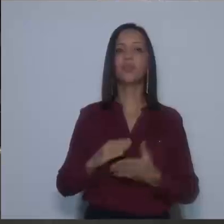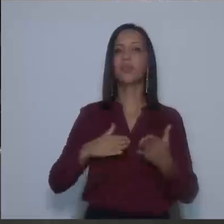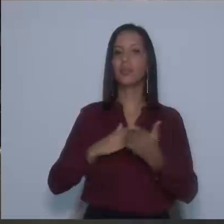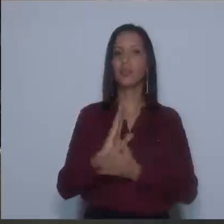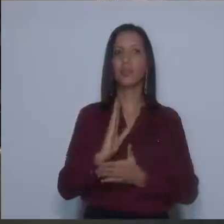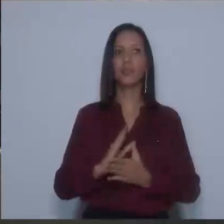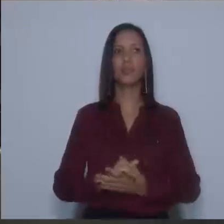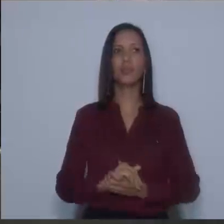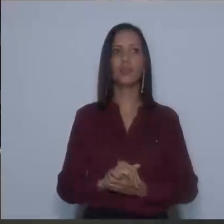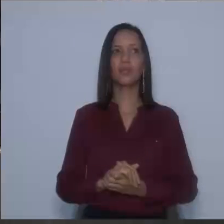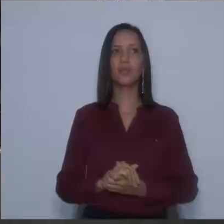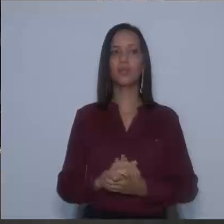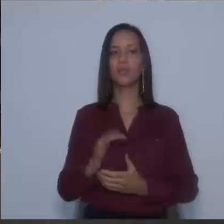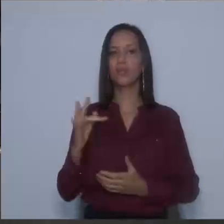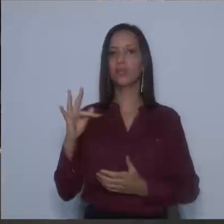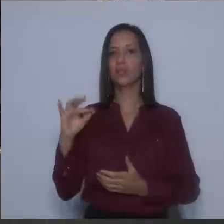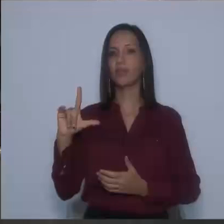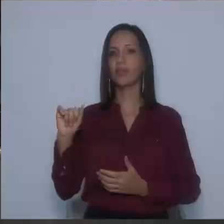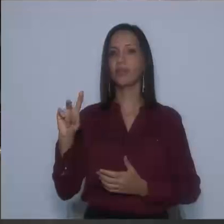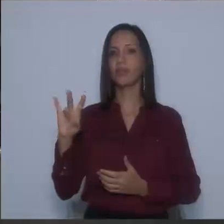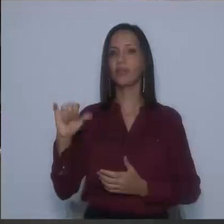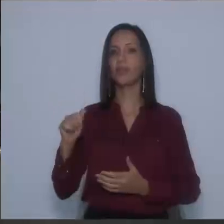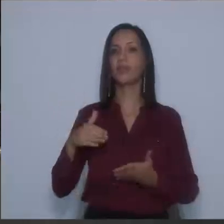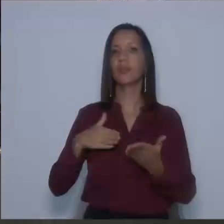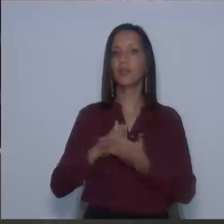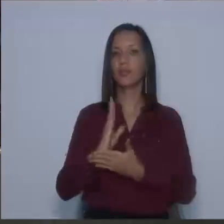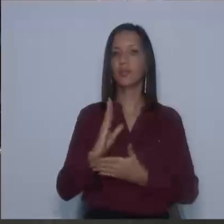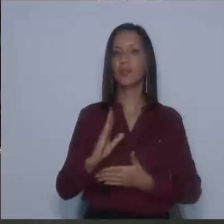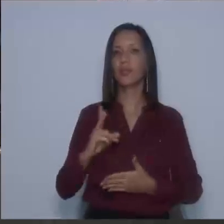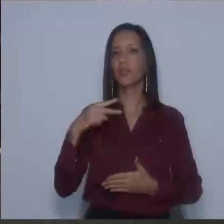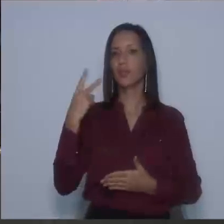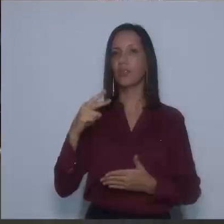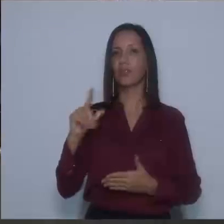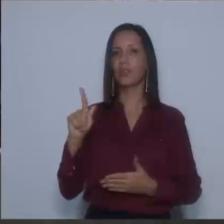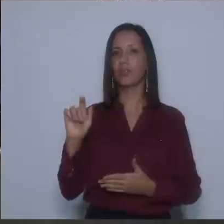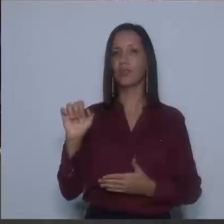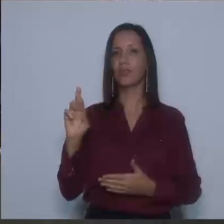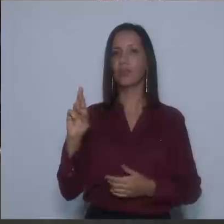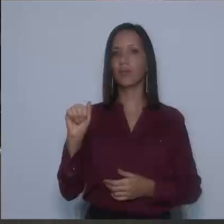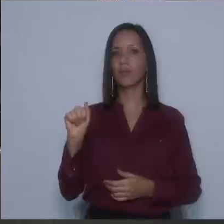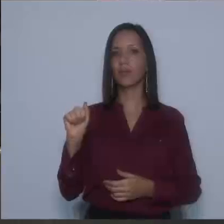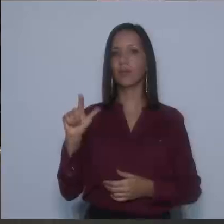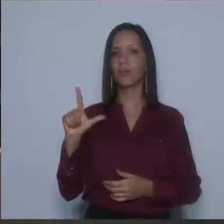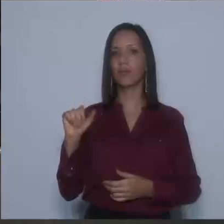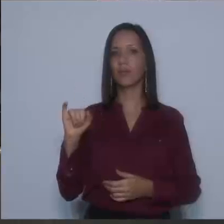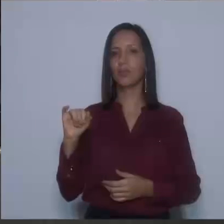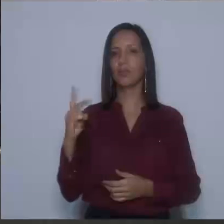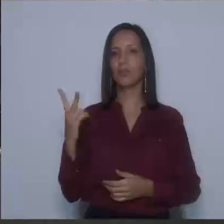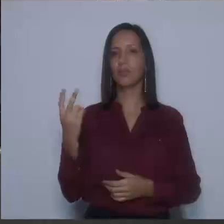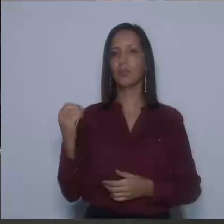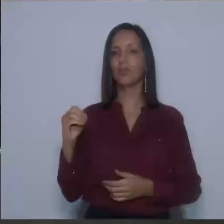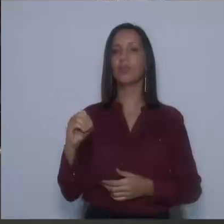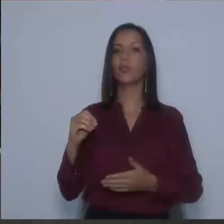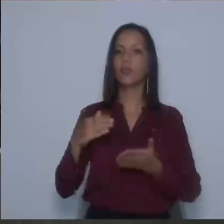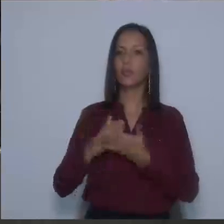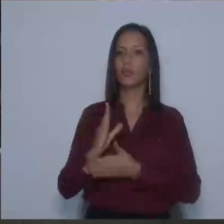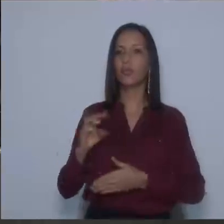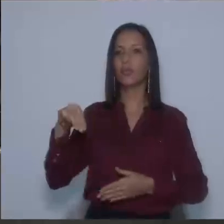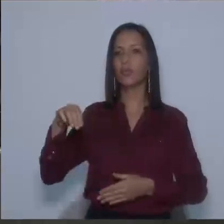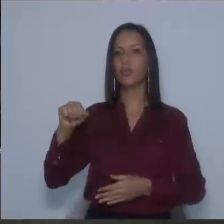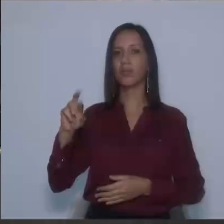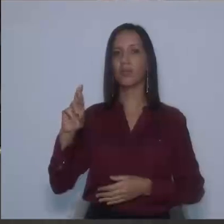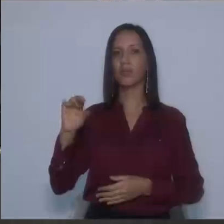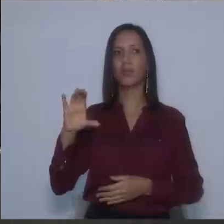Aprovo. Vereador Flávio Bittar. Aprovo. Vereador Geraldinho Canguçu. Aprovo. Vereador Marcos Ferraz.